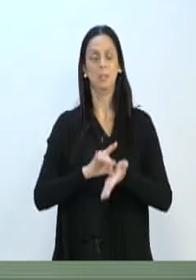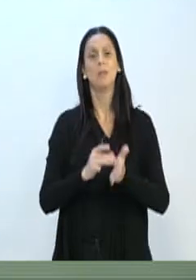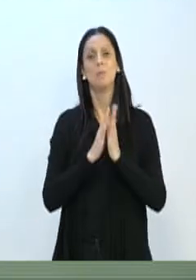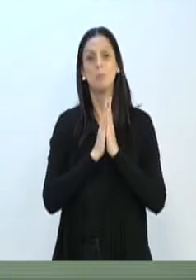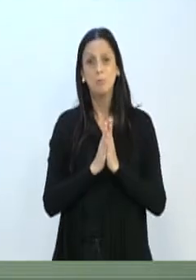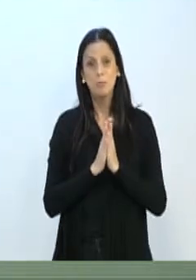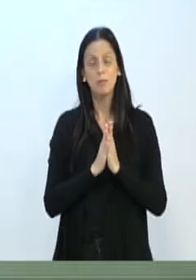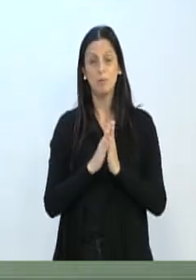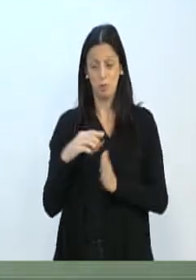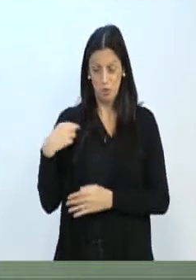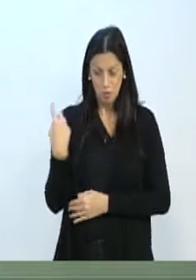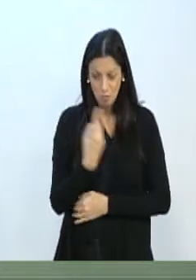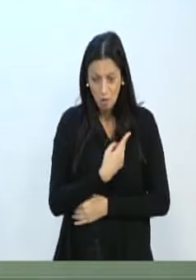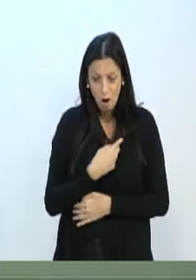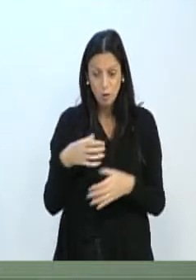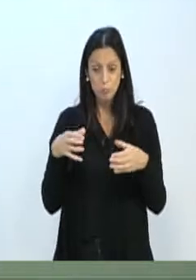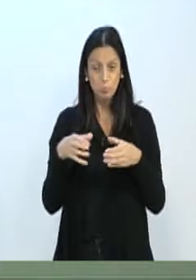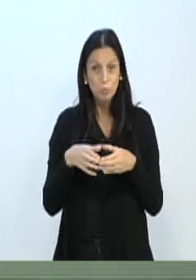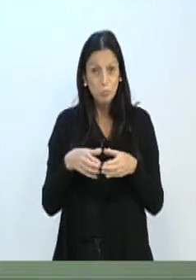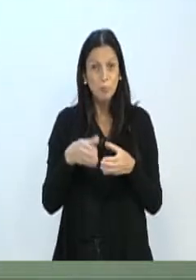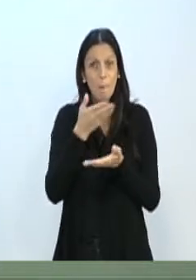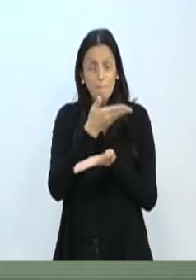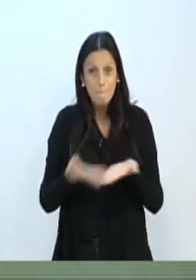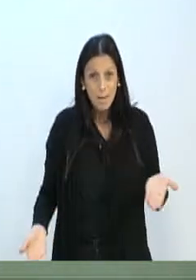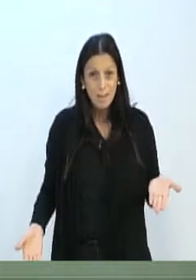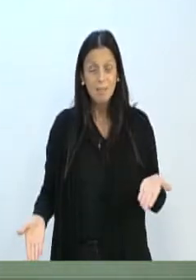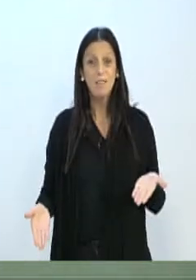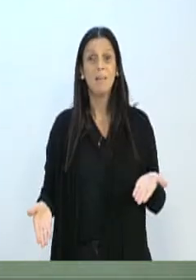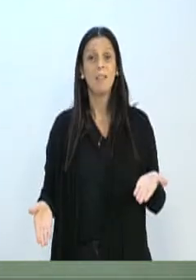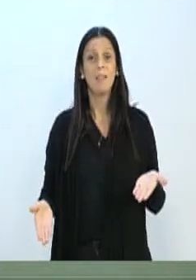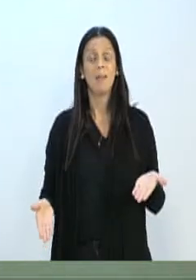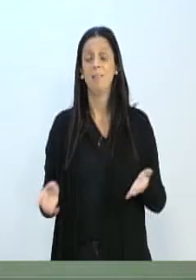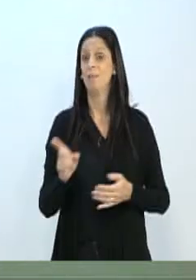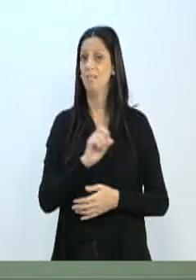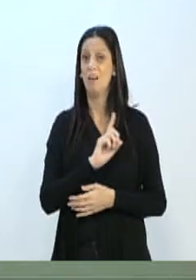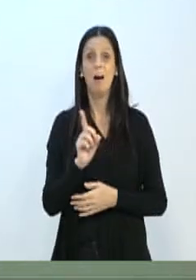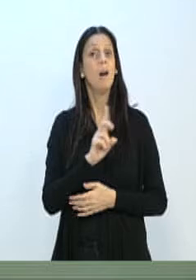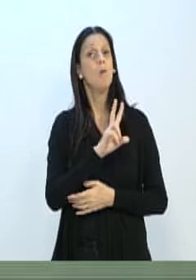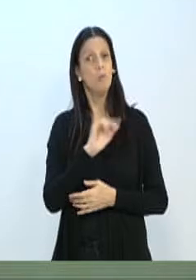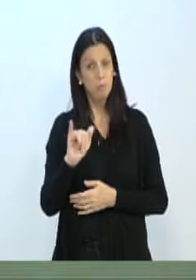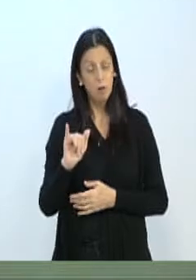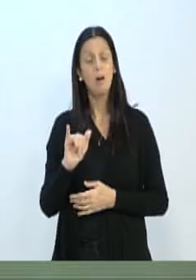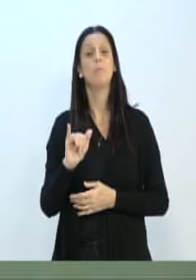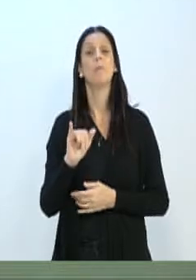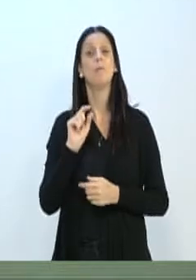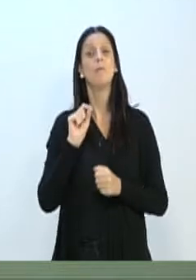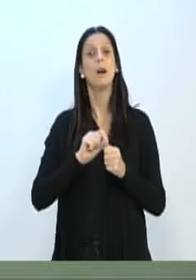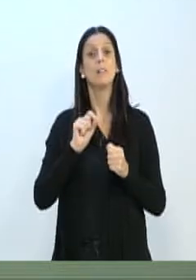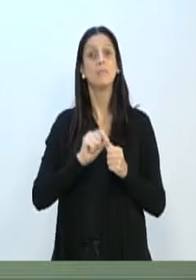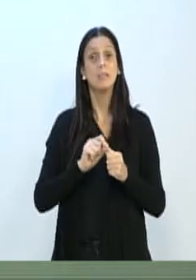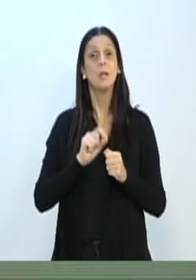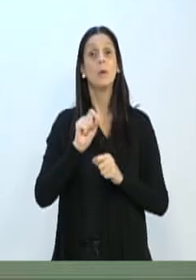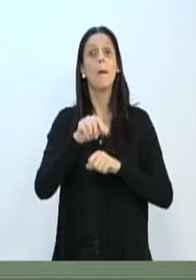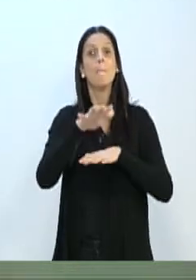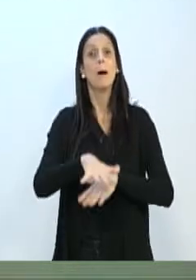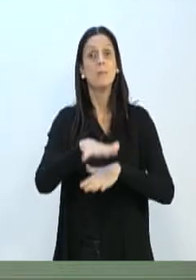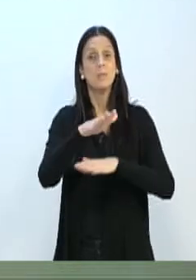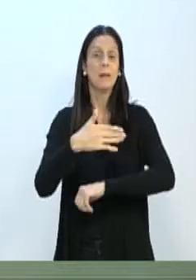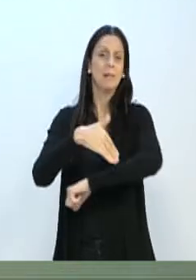nós aqui essa nossa legitimidade. Outras manifestações que estão fazendo pelo Brasil todo, em